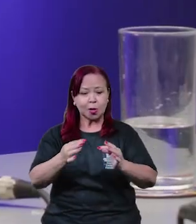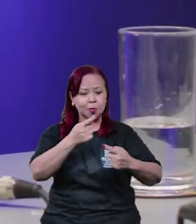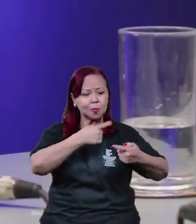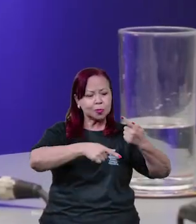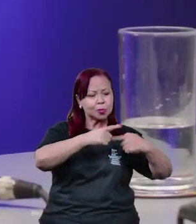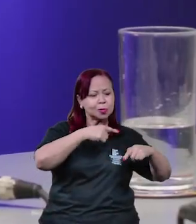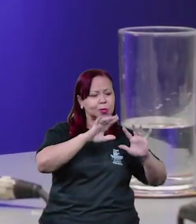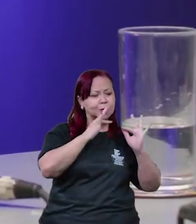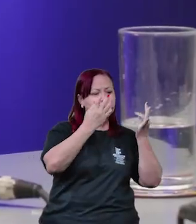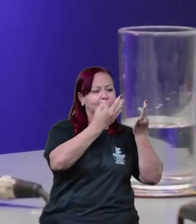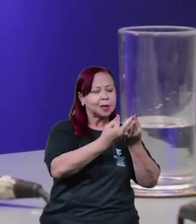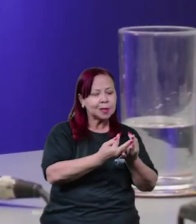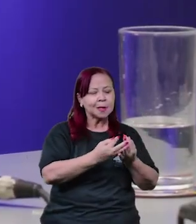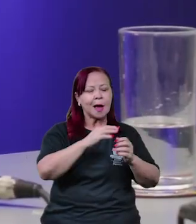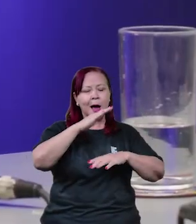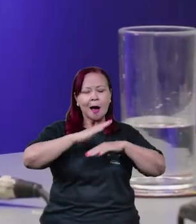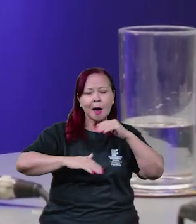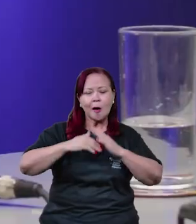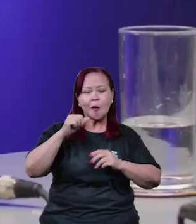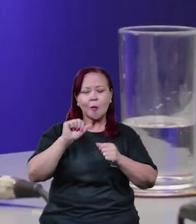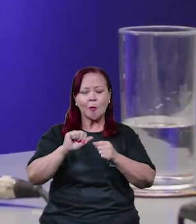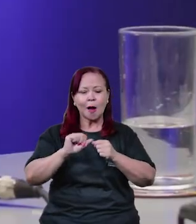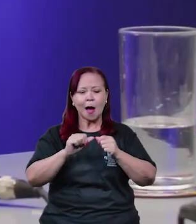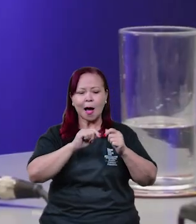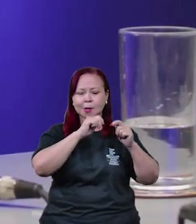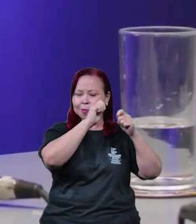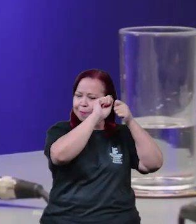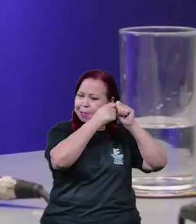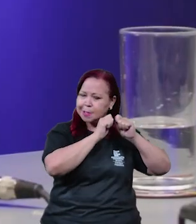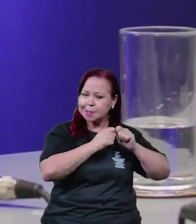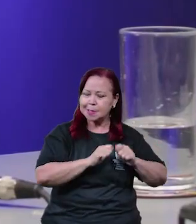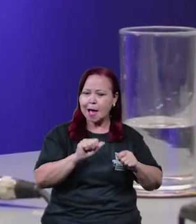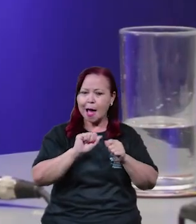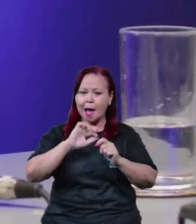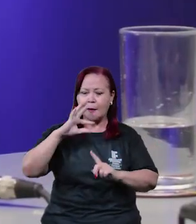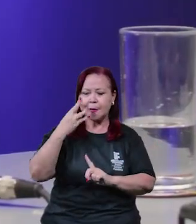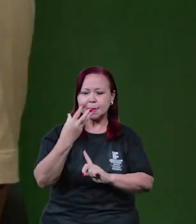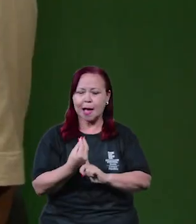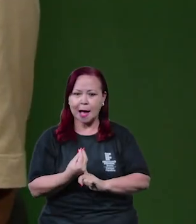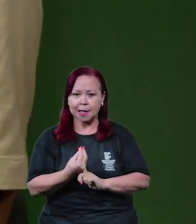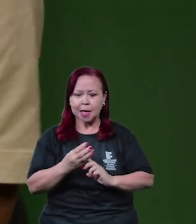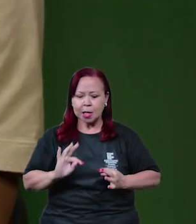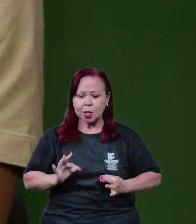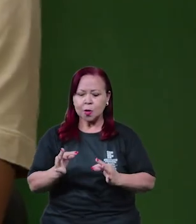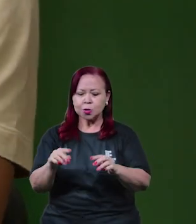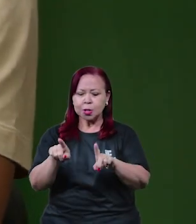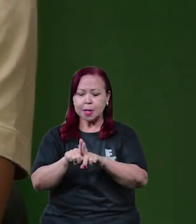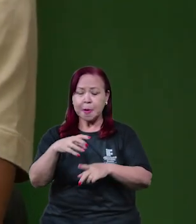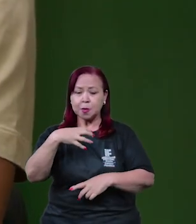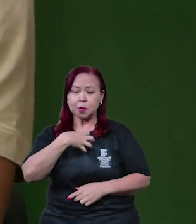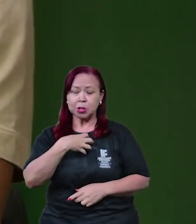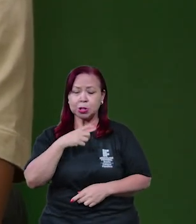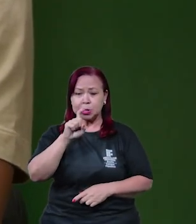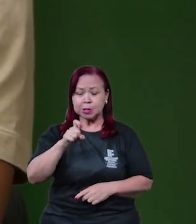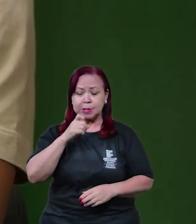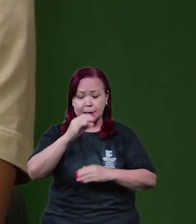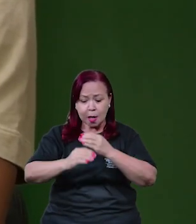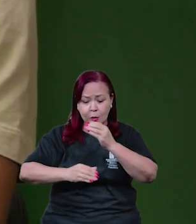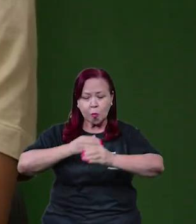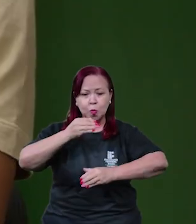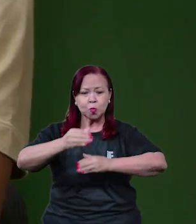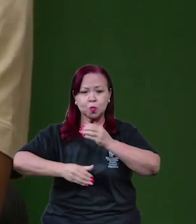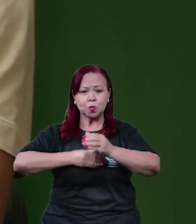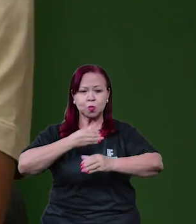ancestral o ato ali de você trançar, fazer aquelas artes. Tem várias E é uma histórias. tecnologia também no sentido de ser um